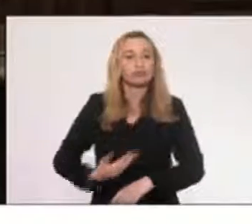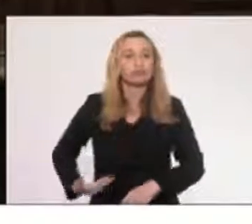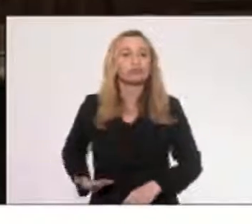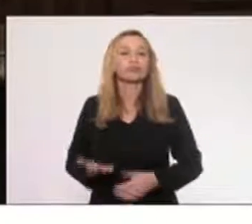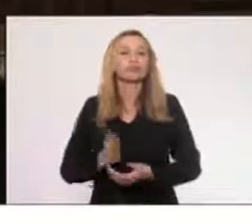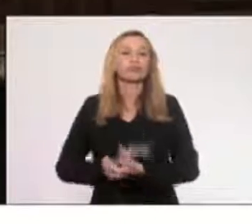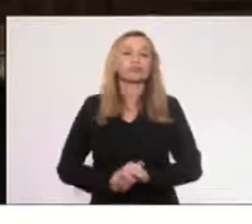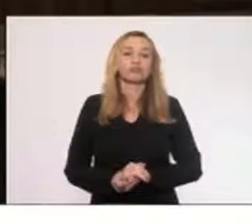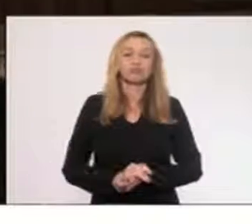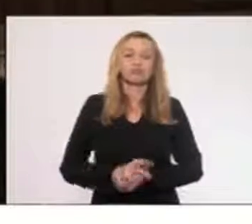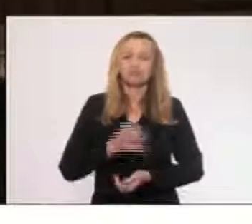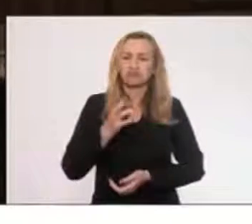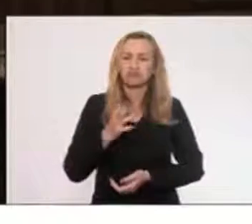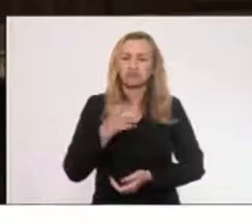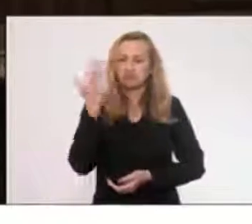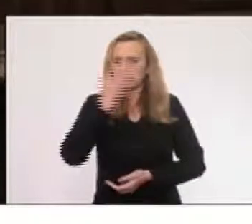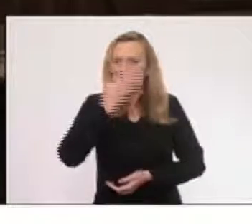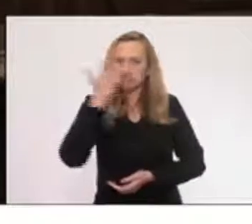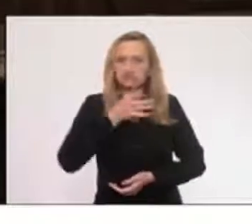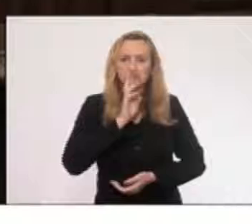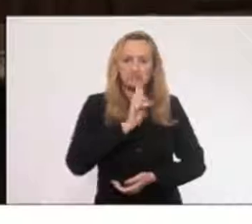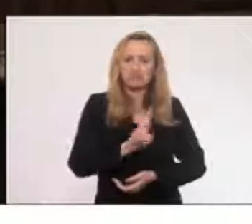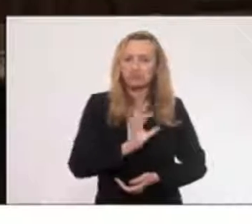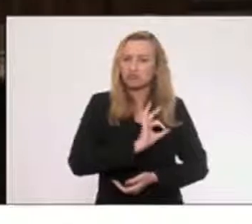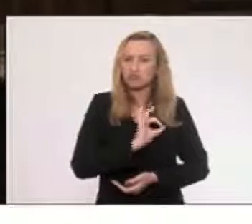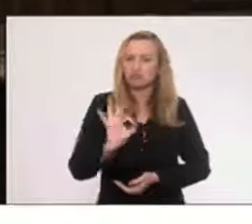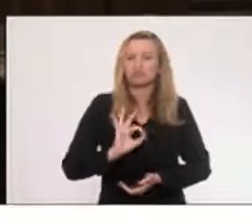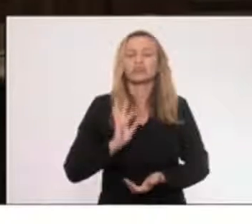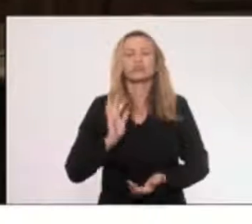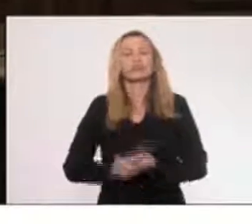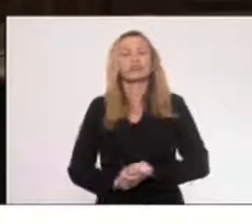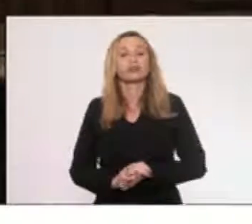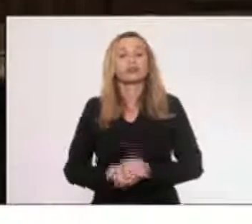vem obtendo resultados. Veja,